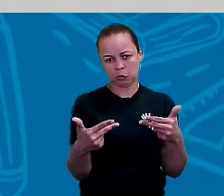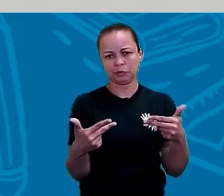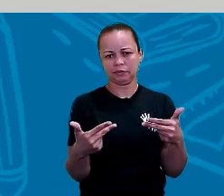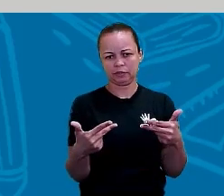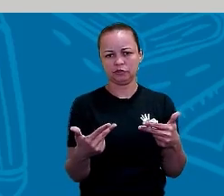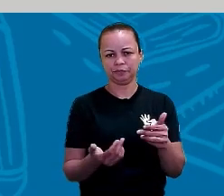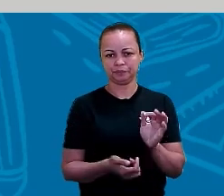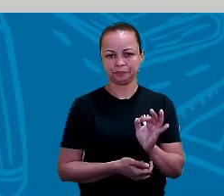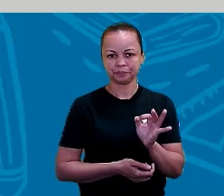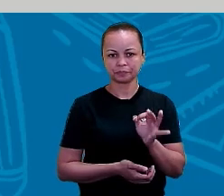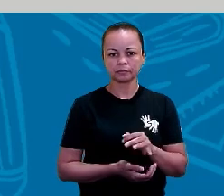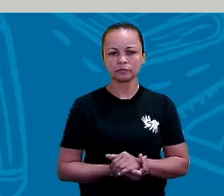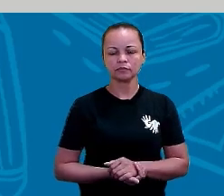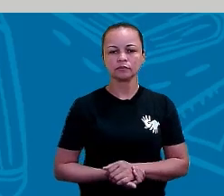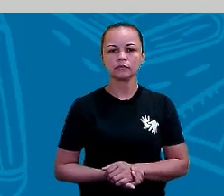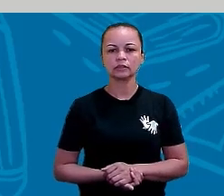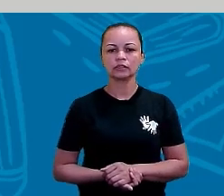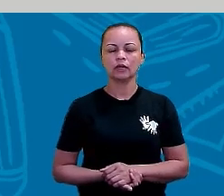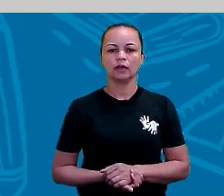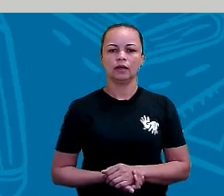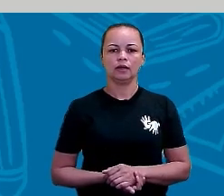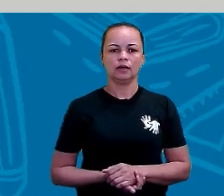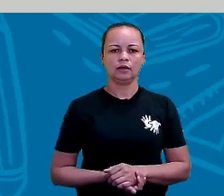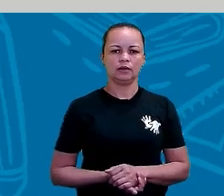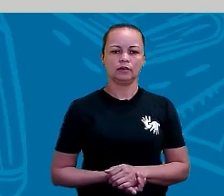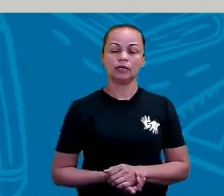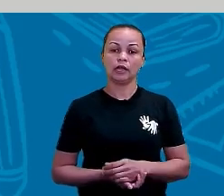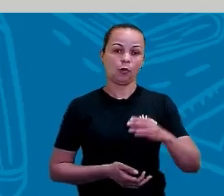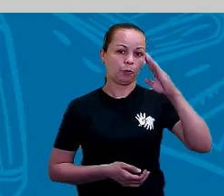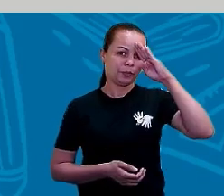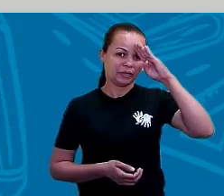tá certo? Então, é aquilo ali, é o